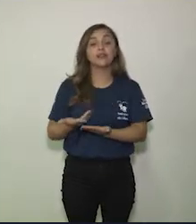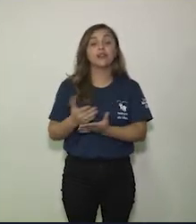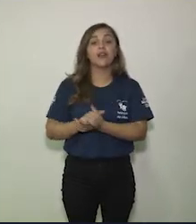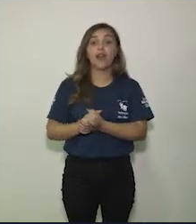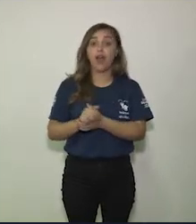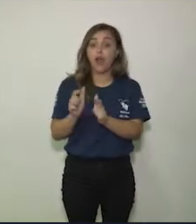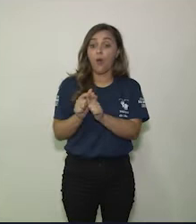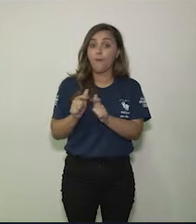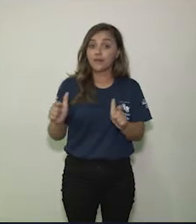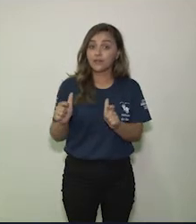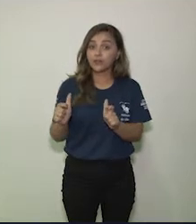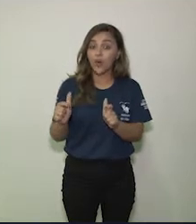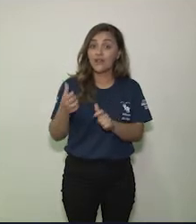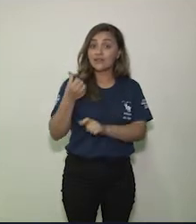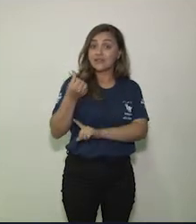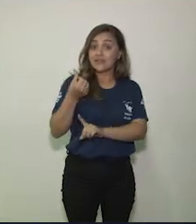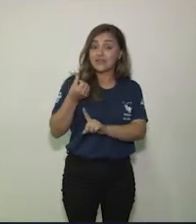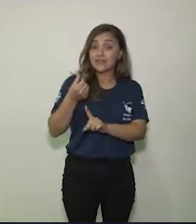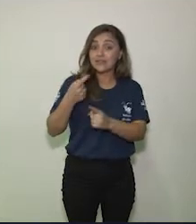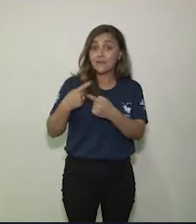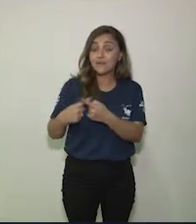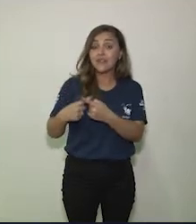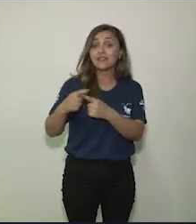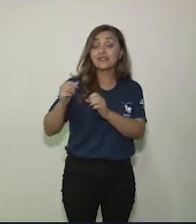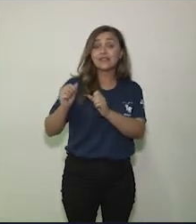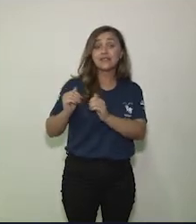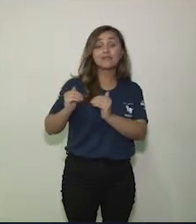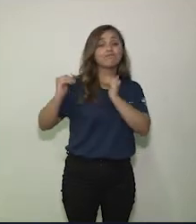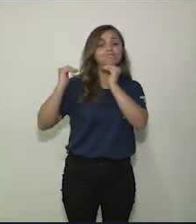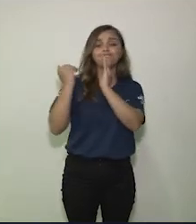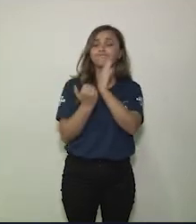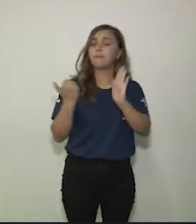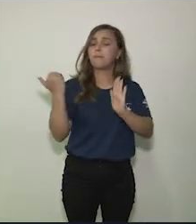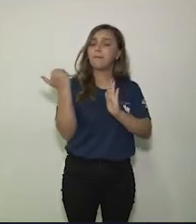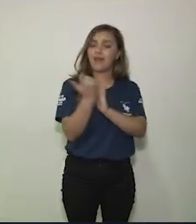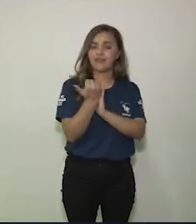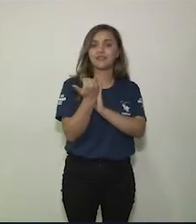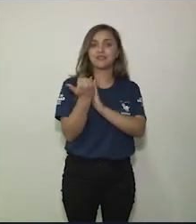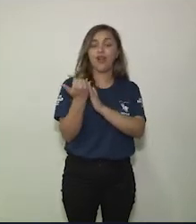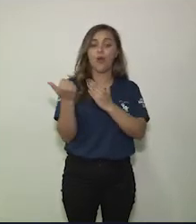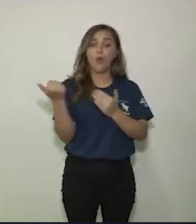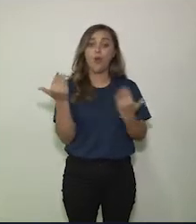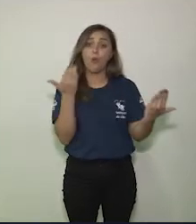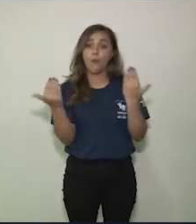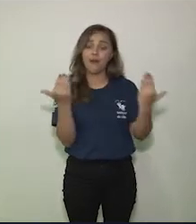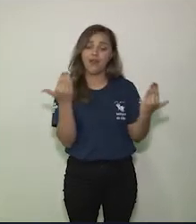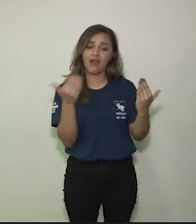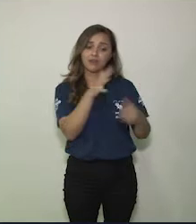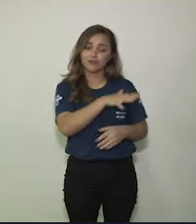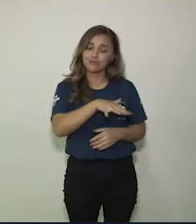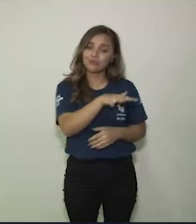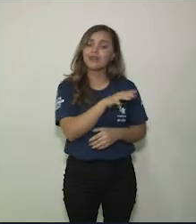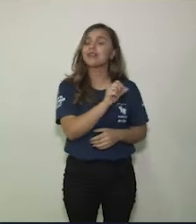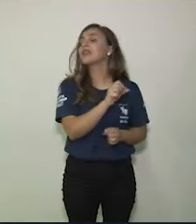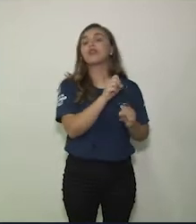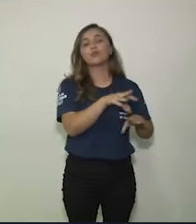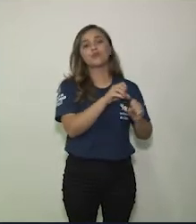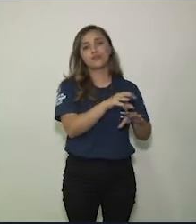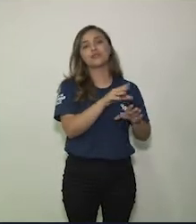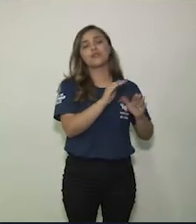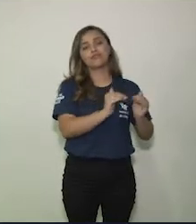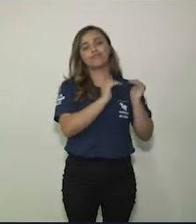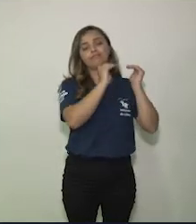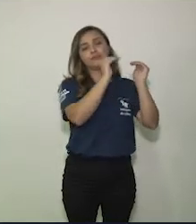vezes o risco em relação a quem tinha ensino superior. Então, ter escolaridade é fator protetivo para